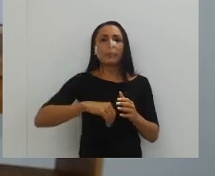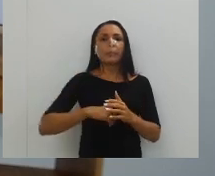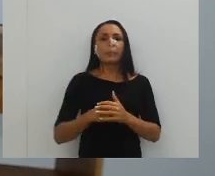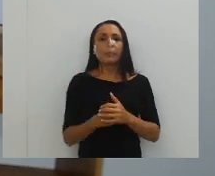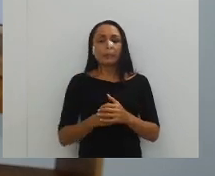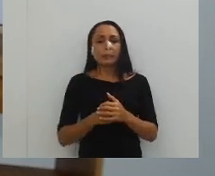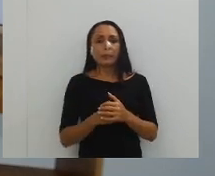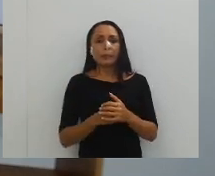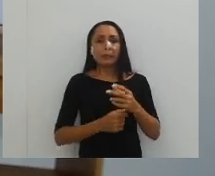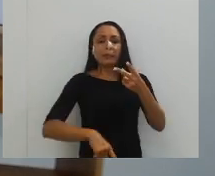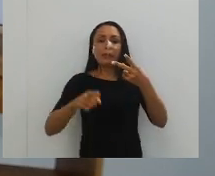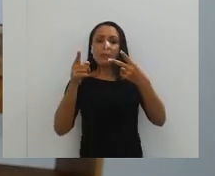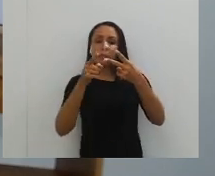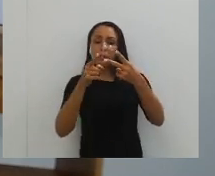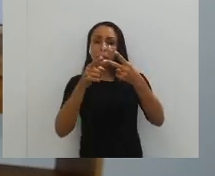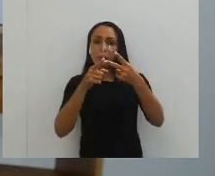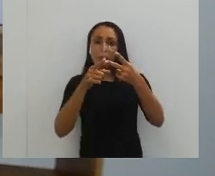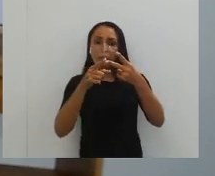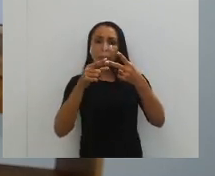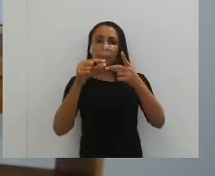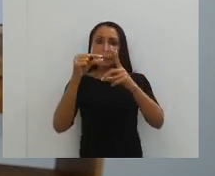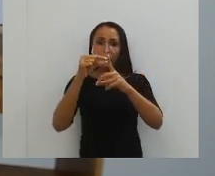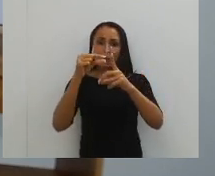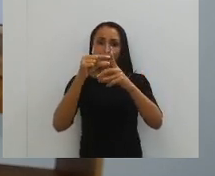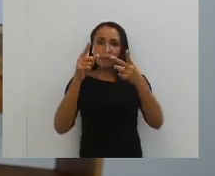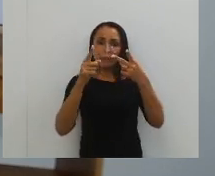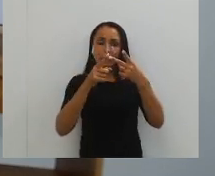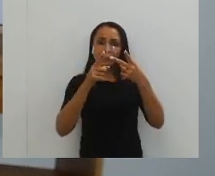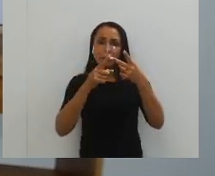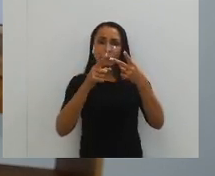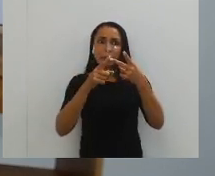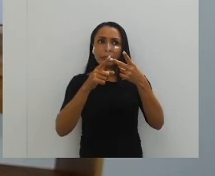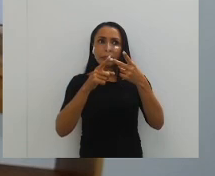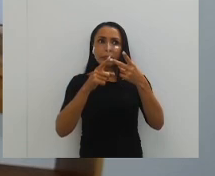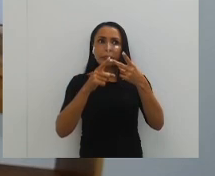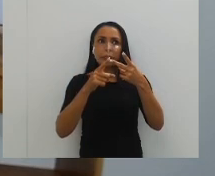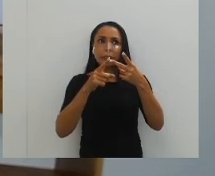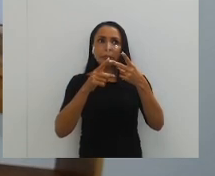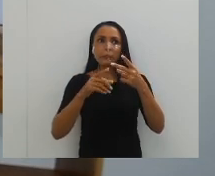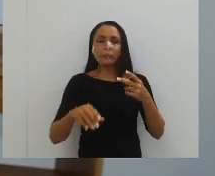genérica. E a segunda palavra, é a palavra